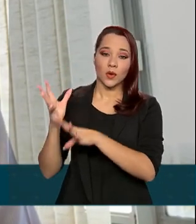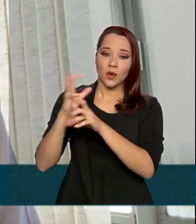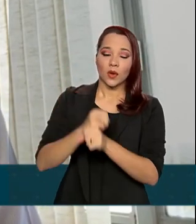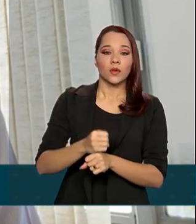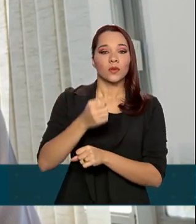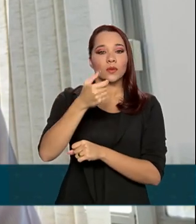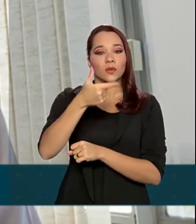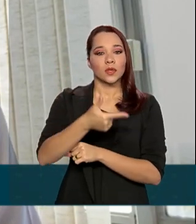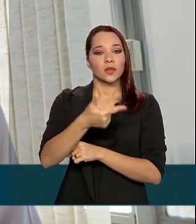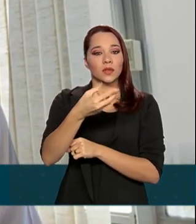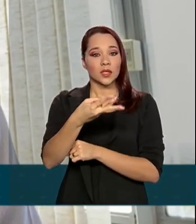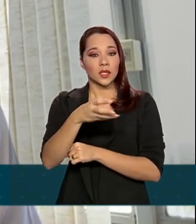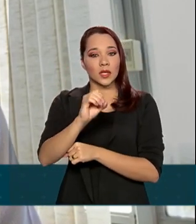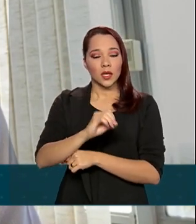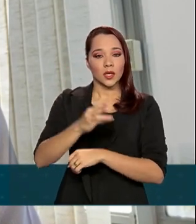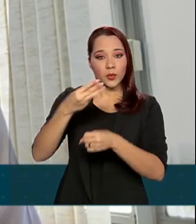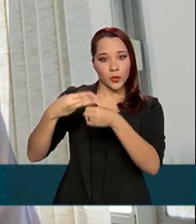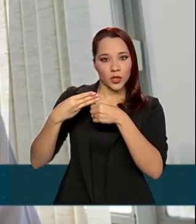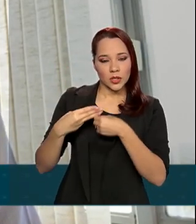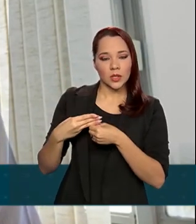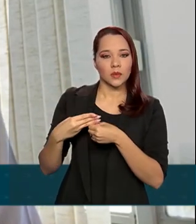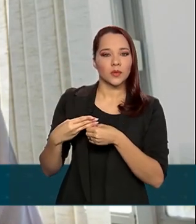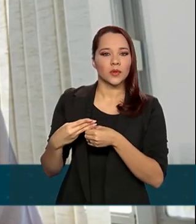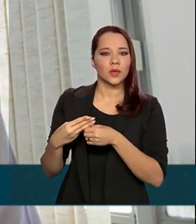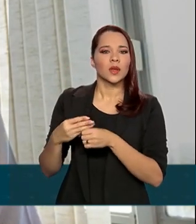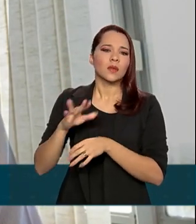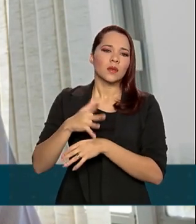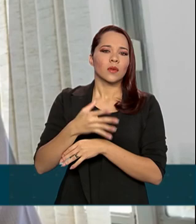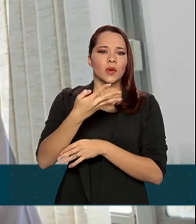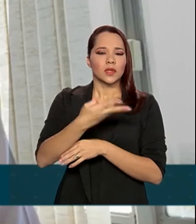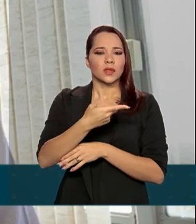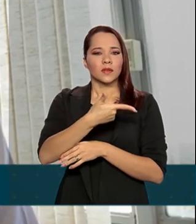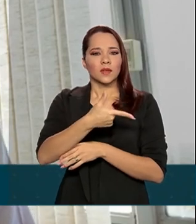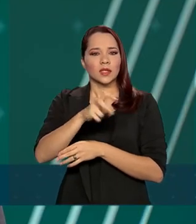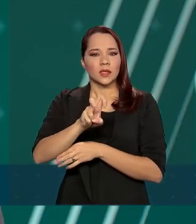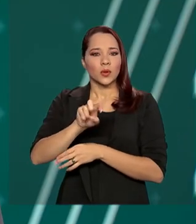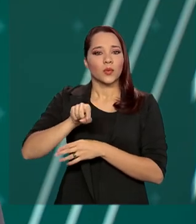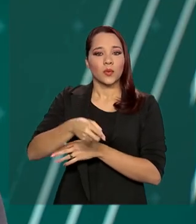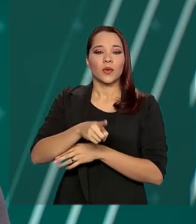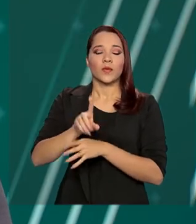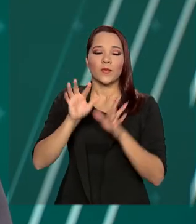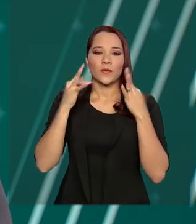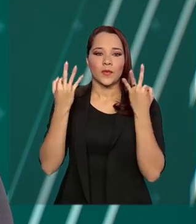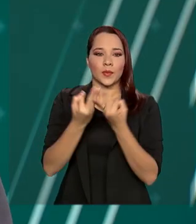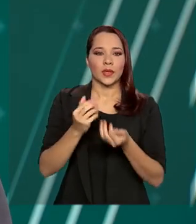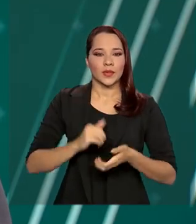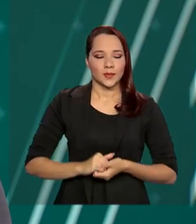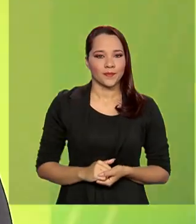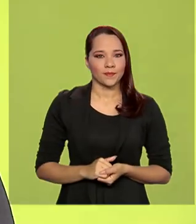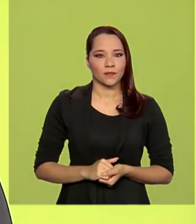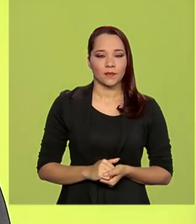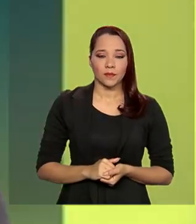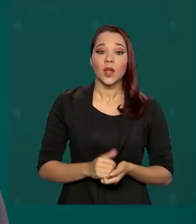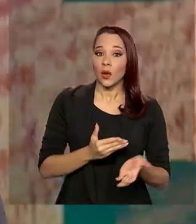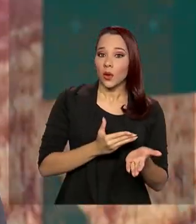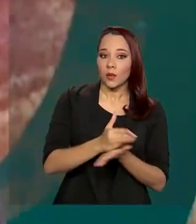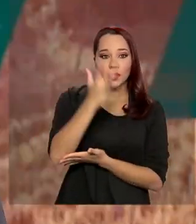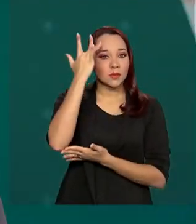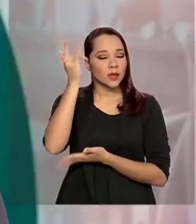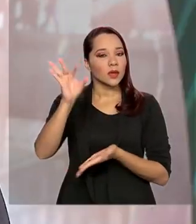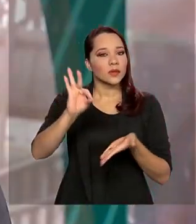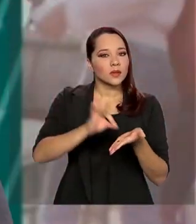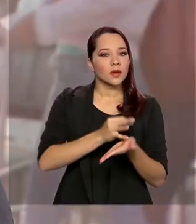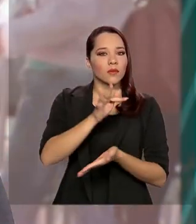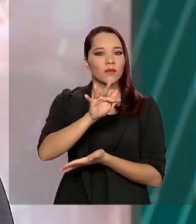230 municípios atendidos e aproximadamente 425 mil famílias. Começam amanhã as inscrições